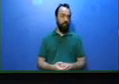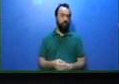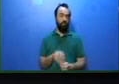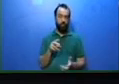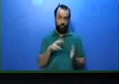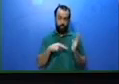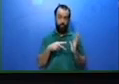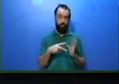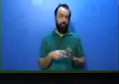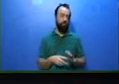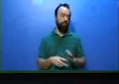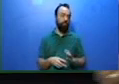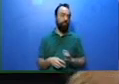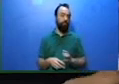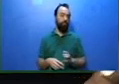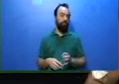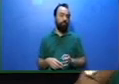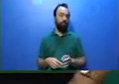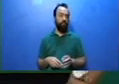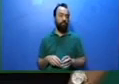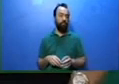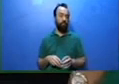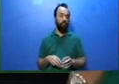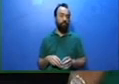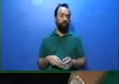Vamos ler o que contém nessa tirinha?